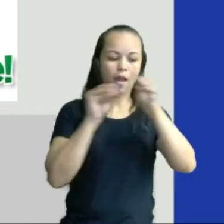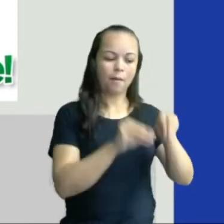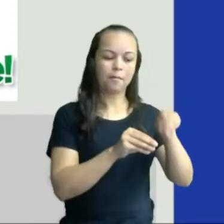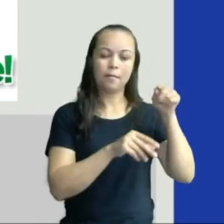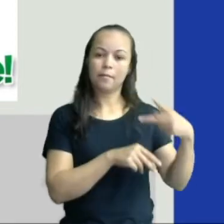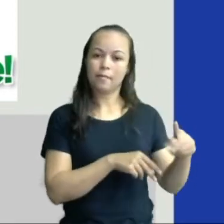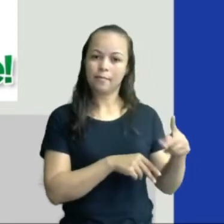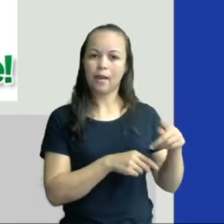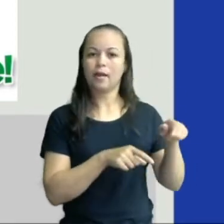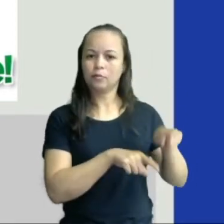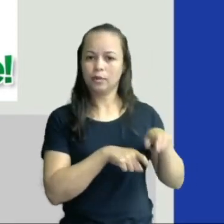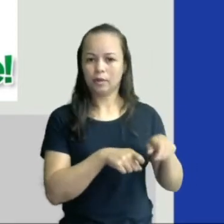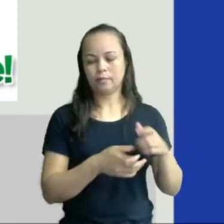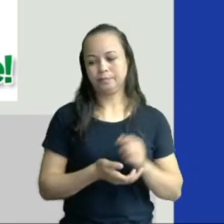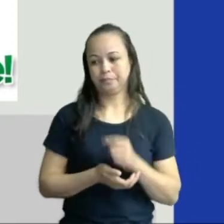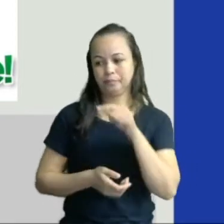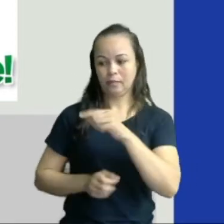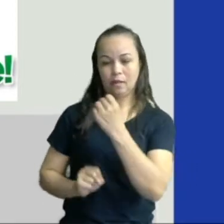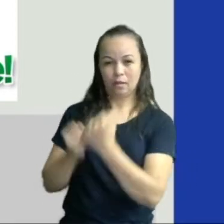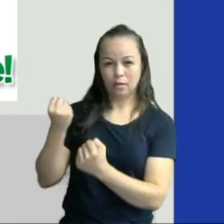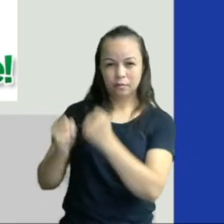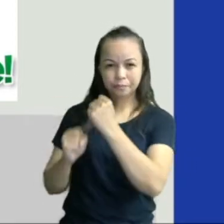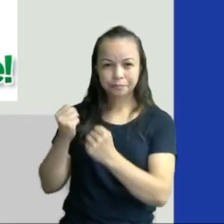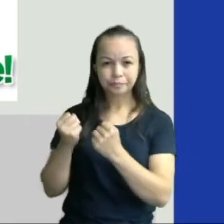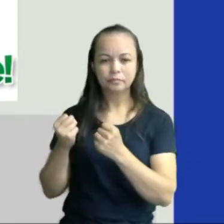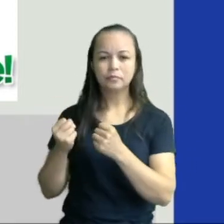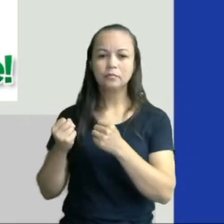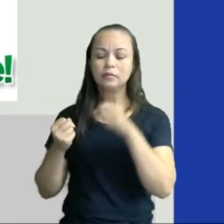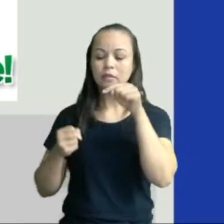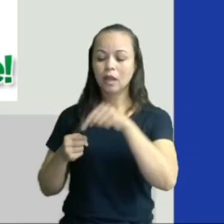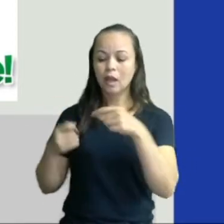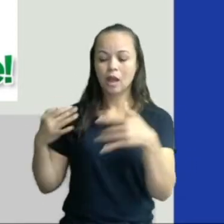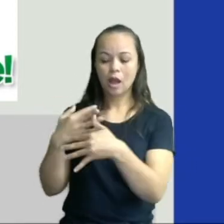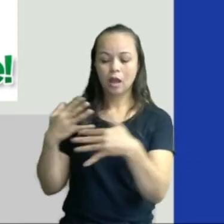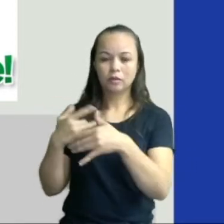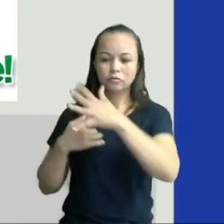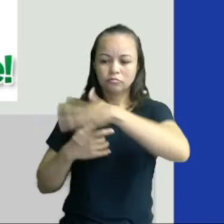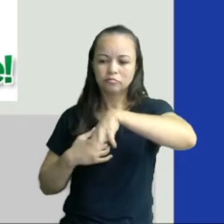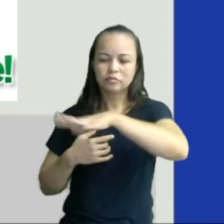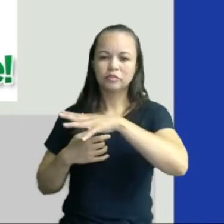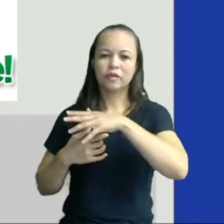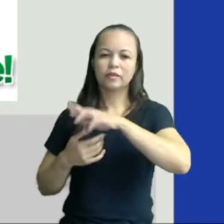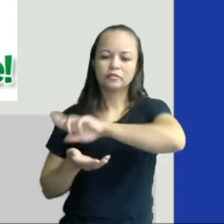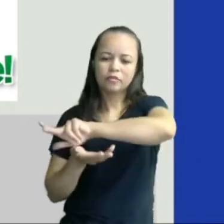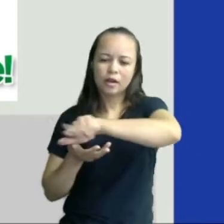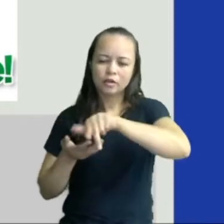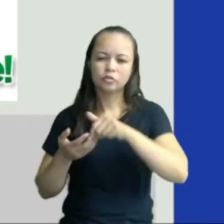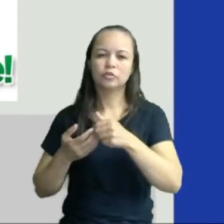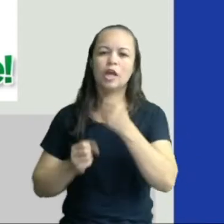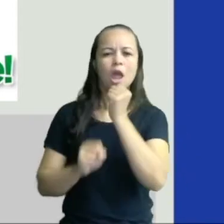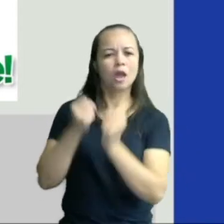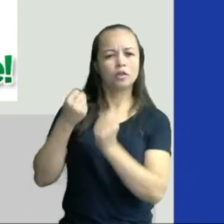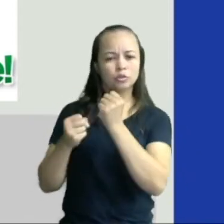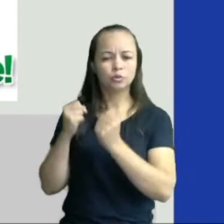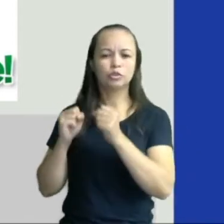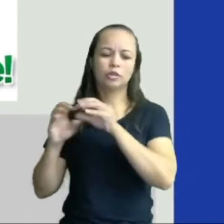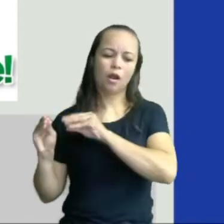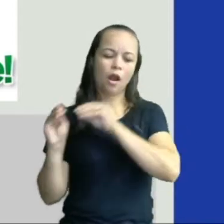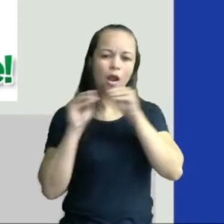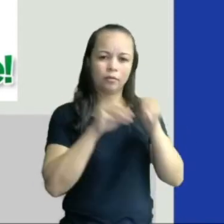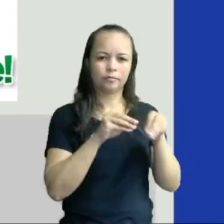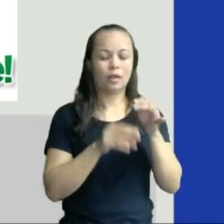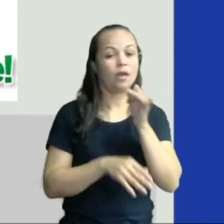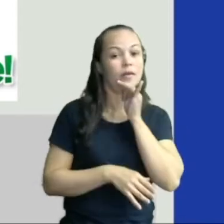indústrias. Portanto, o espaço urbano fornece ao campo diversos produtos industrializados. Veja alguns